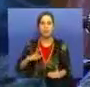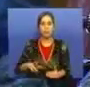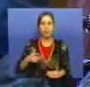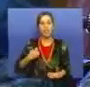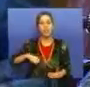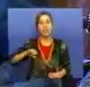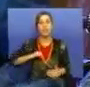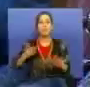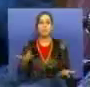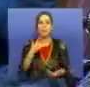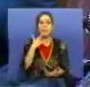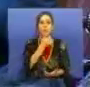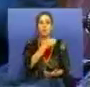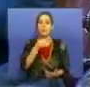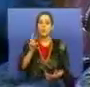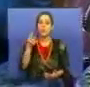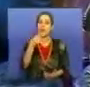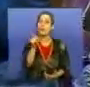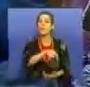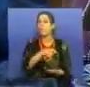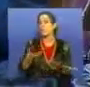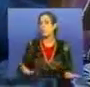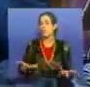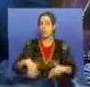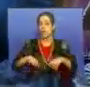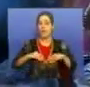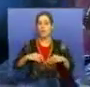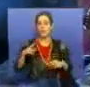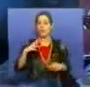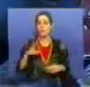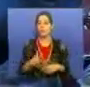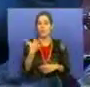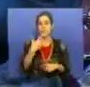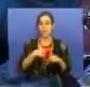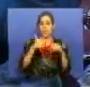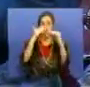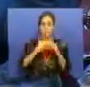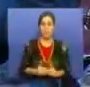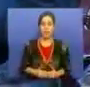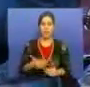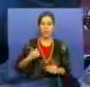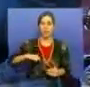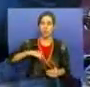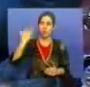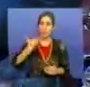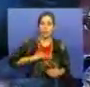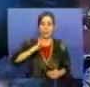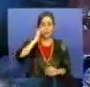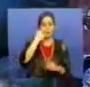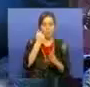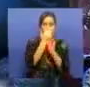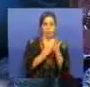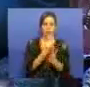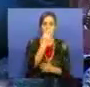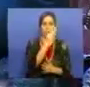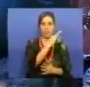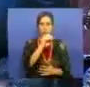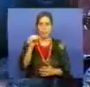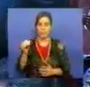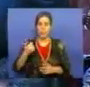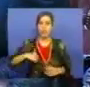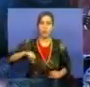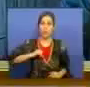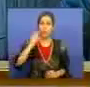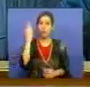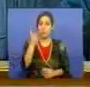Espanha. Porquê é que eu digo 200 euros por mês? Assumindo que Portugal é 5 vezes menor do que a Espanha, que o nosso déficit tarifário é de 400 e o